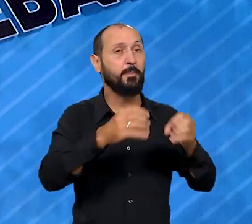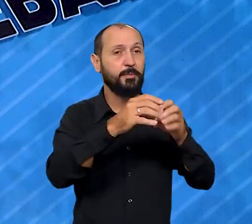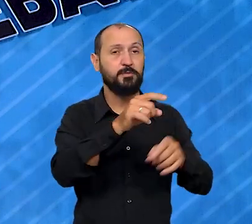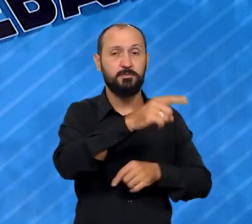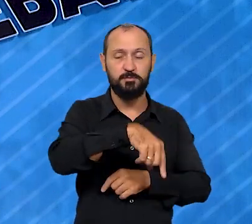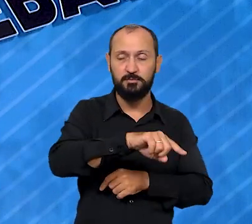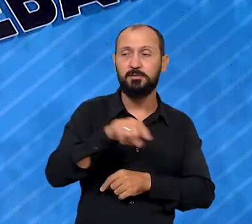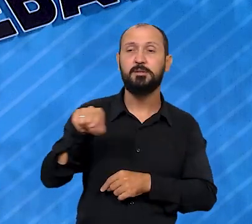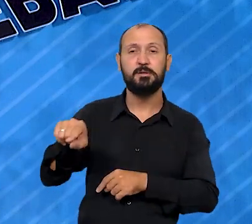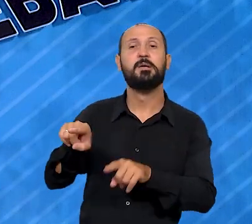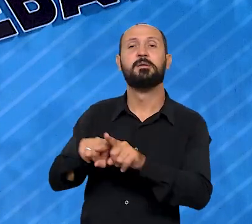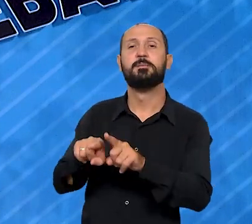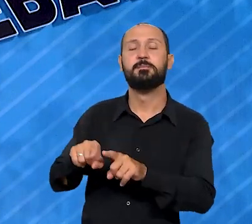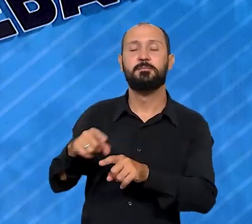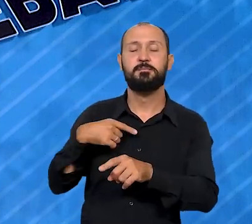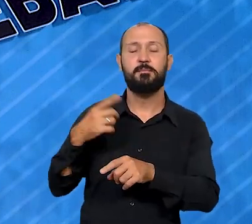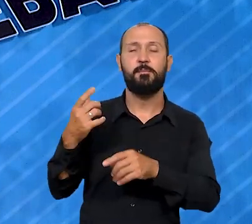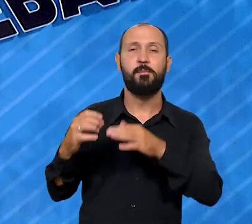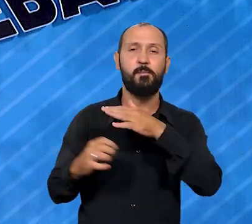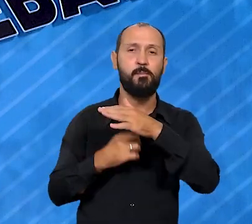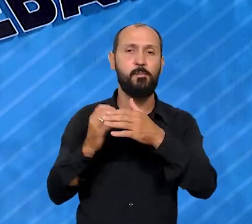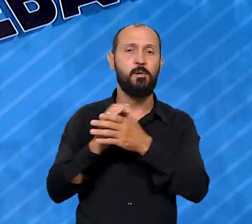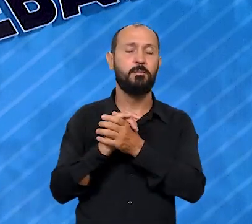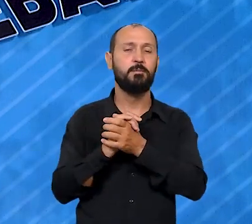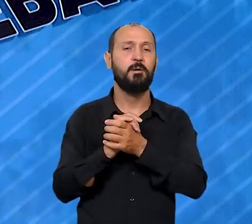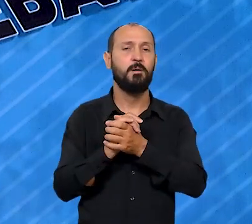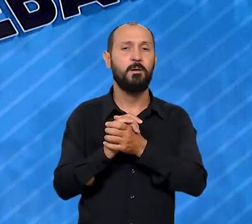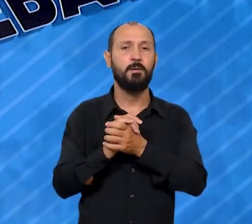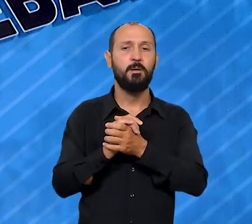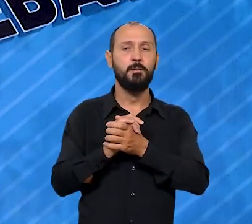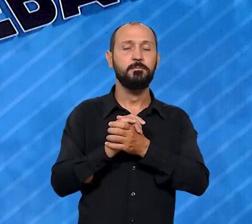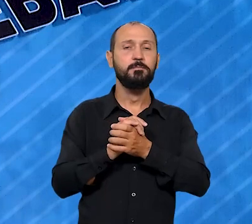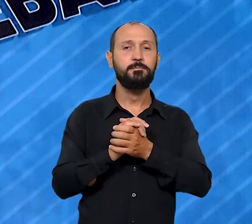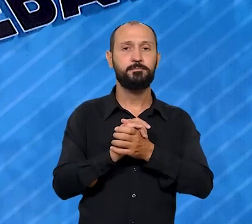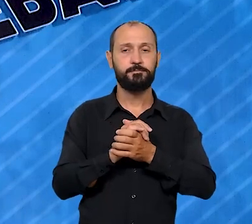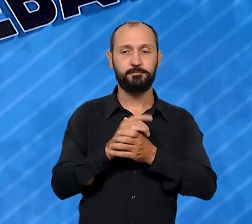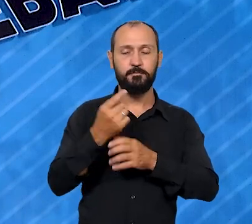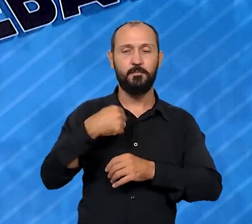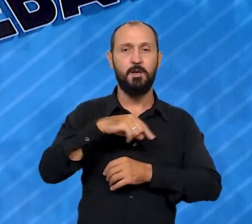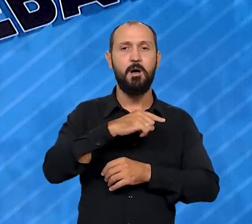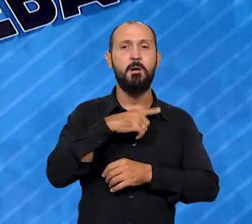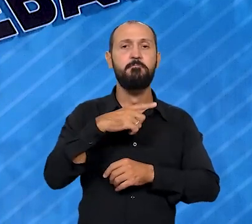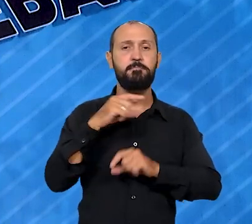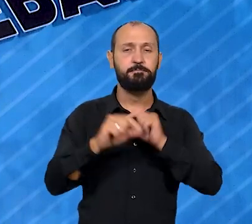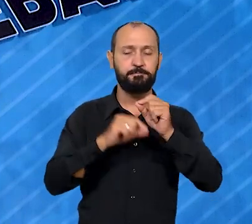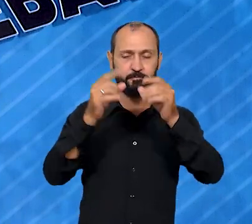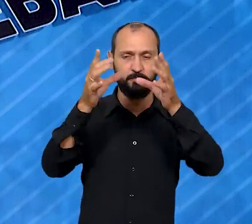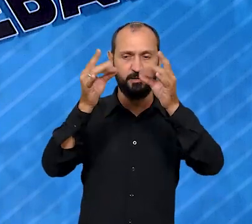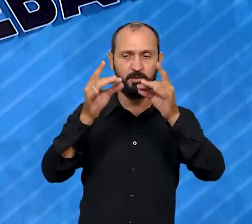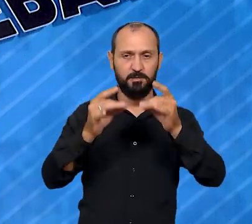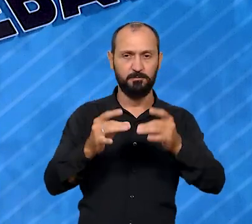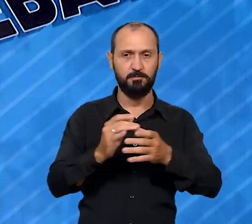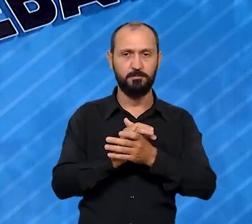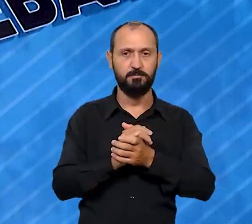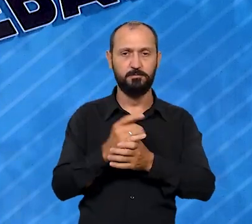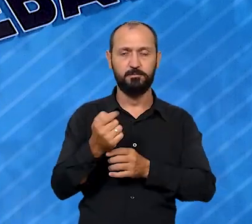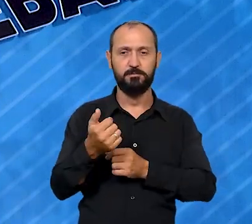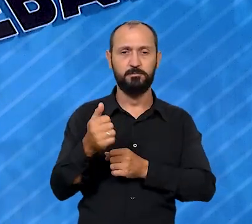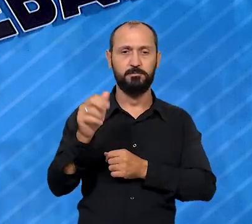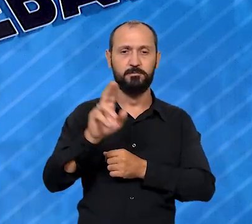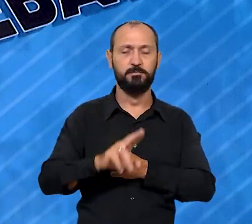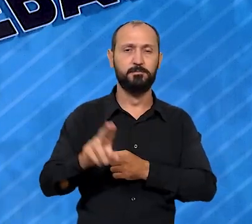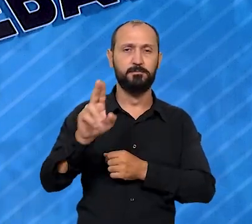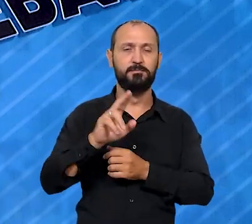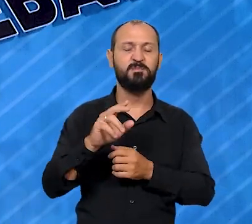foram lesados, tanto quanto as empresas também. Mas nós temos aí um artifício que quase